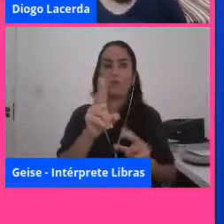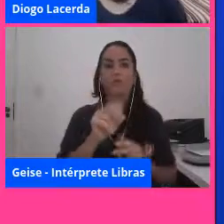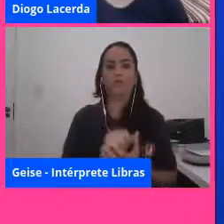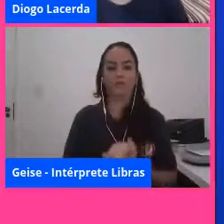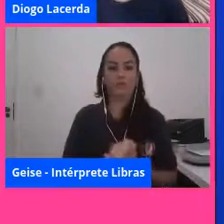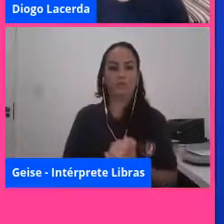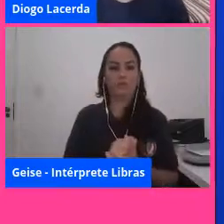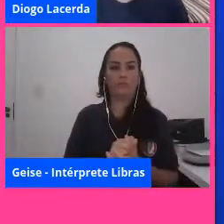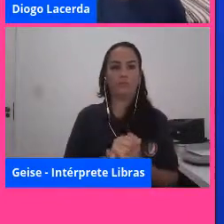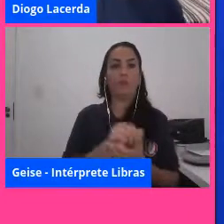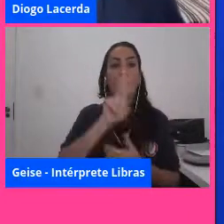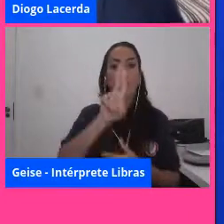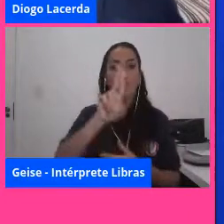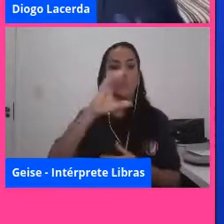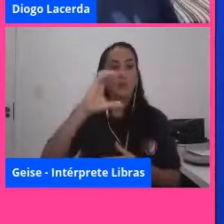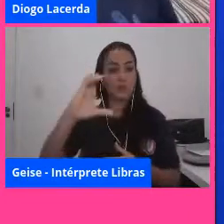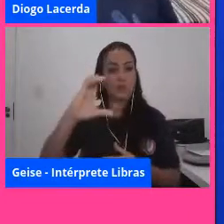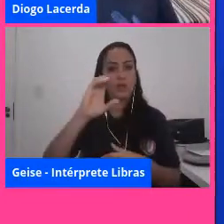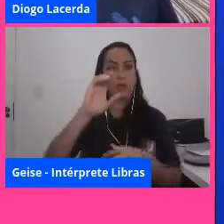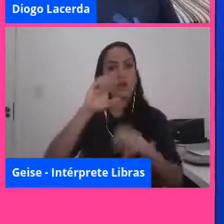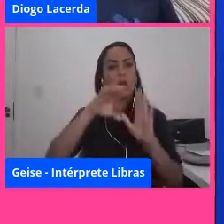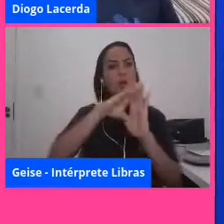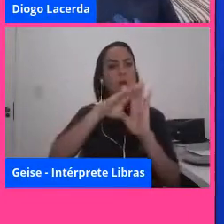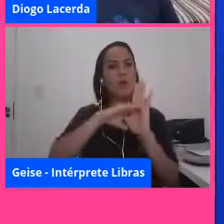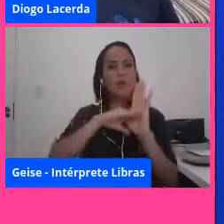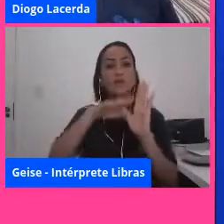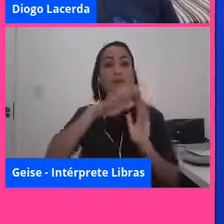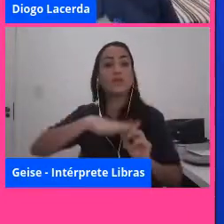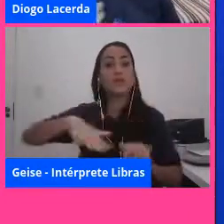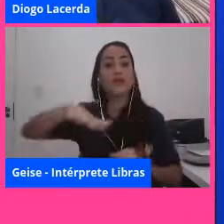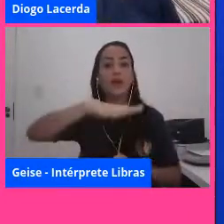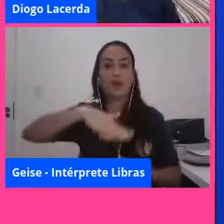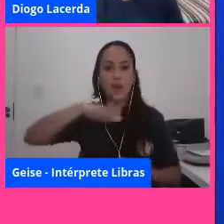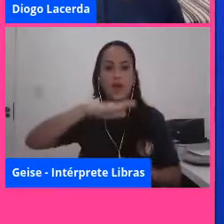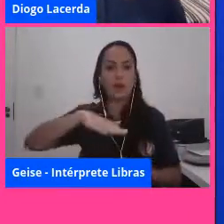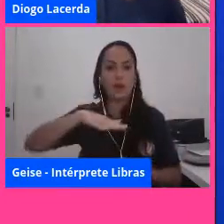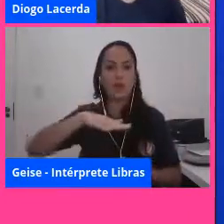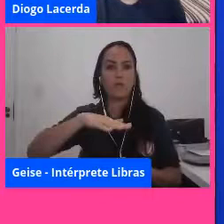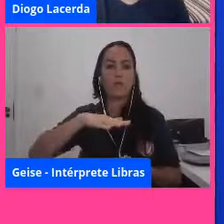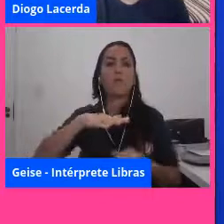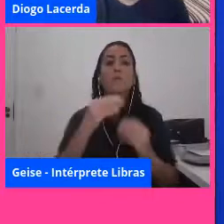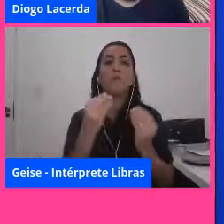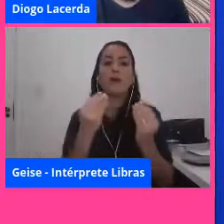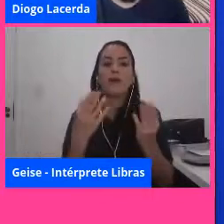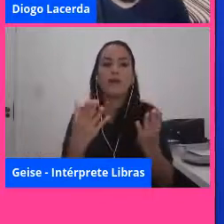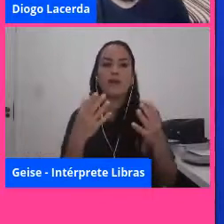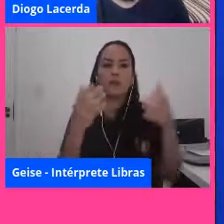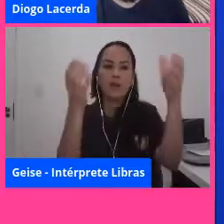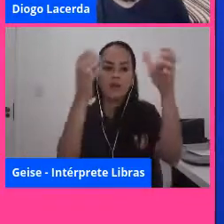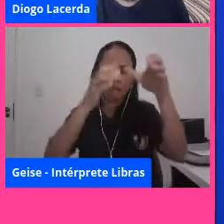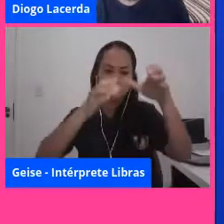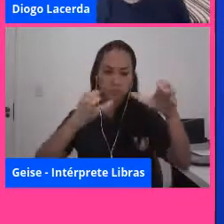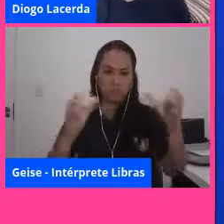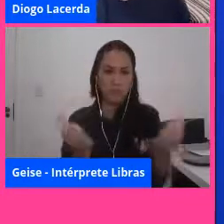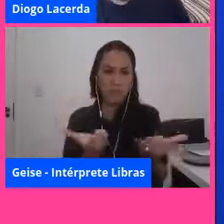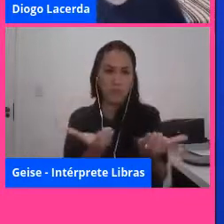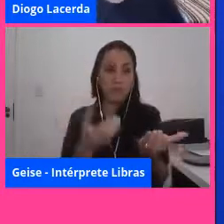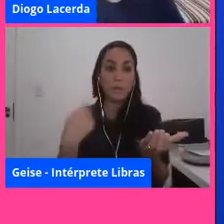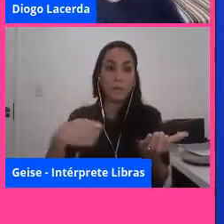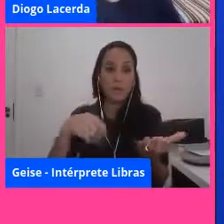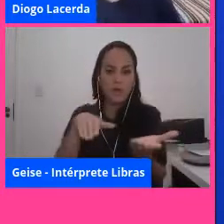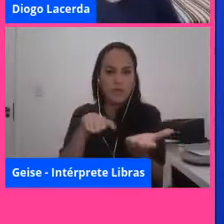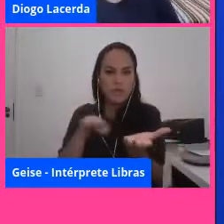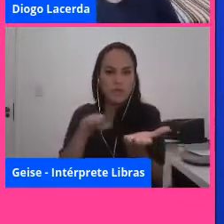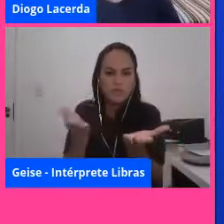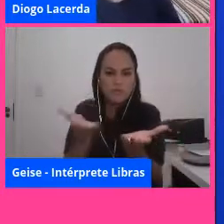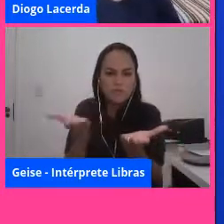é um programa genérico que a gente utiliza para fazer o fatiamento e botar a peça para ser impressa na